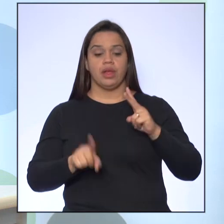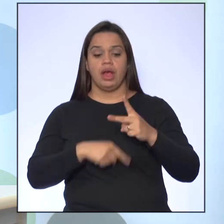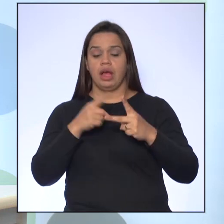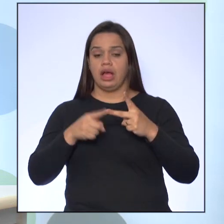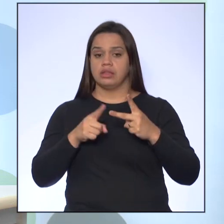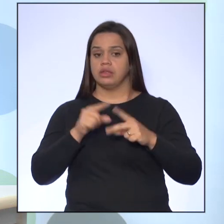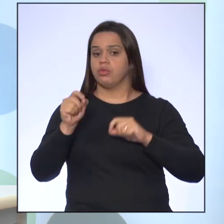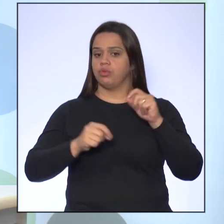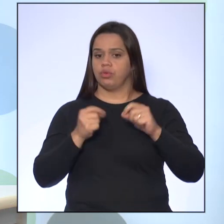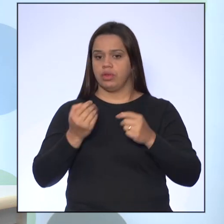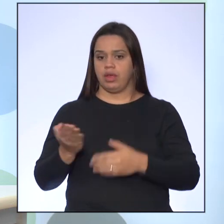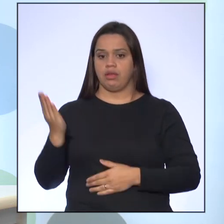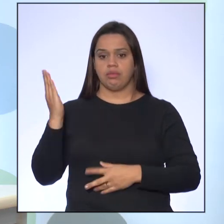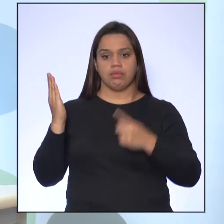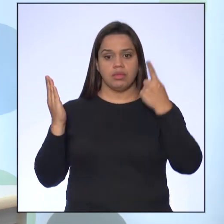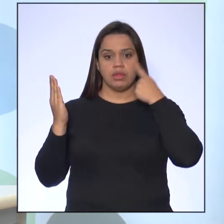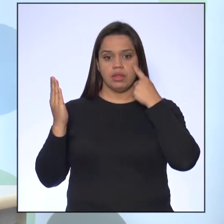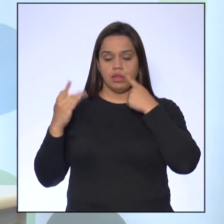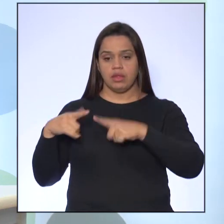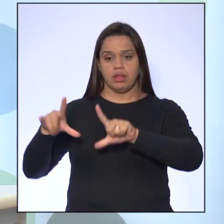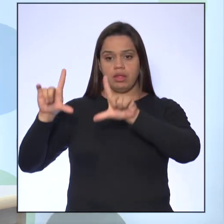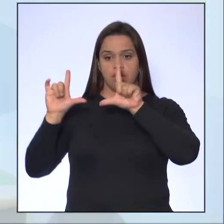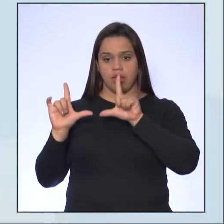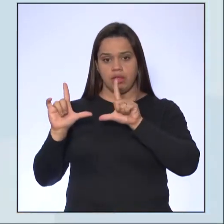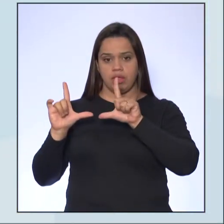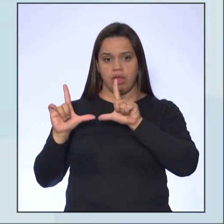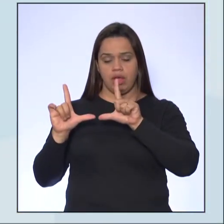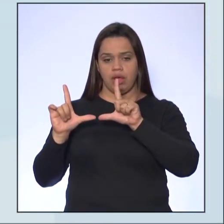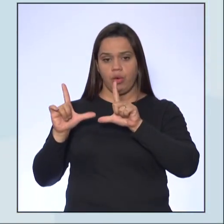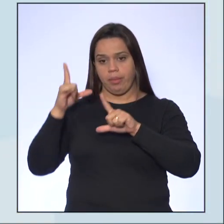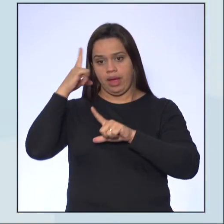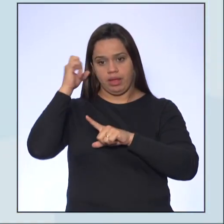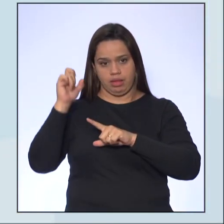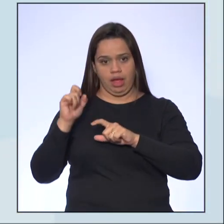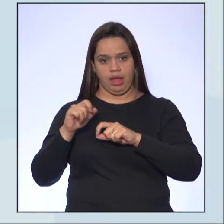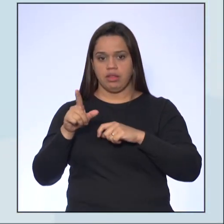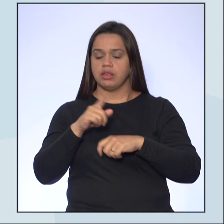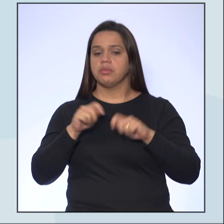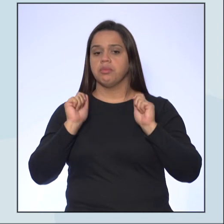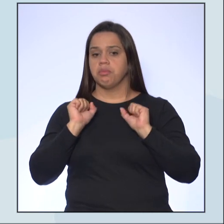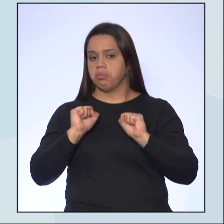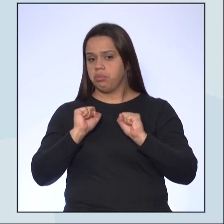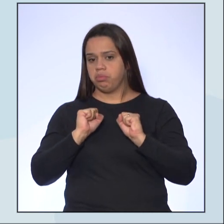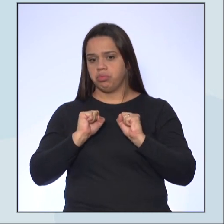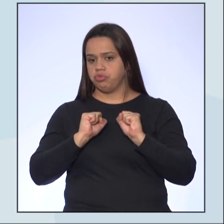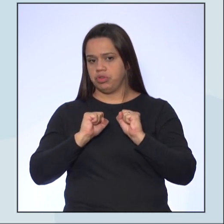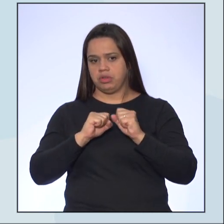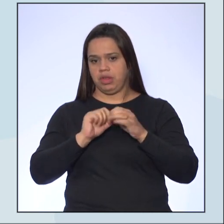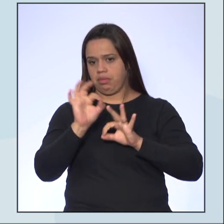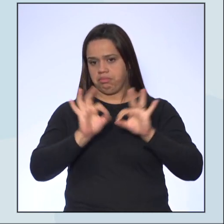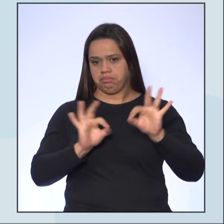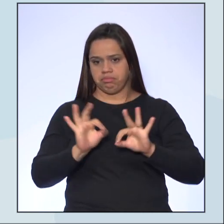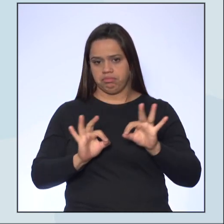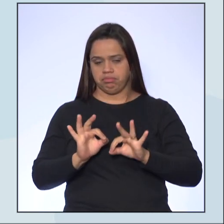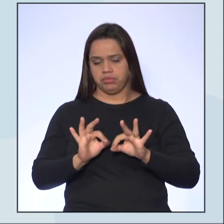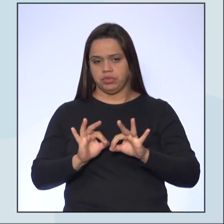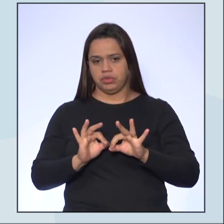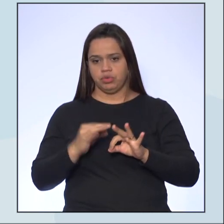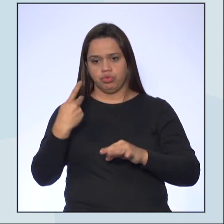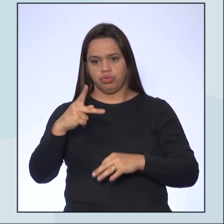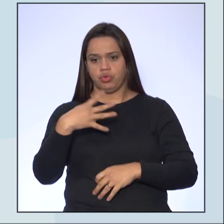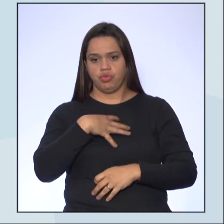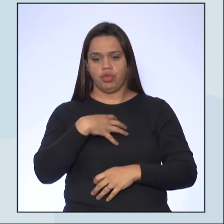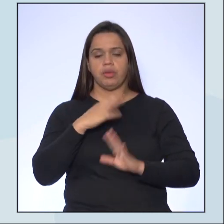segunda, tá aí na tela para vocês uma possível ideia. Vocês poderiam construir da forma que vocês quiserem, no caso, né? Então, vocês